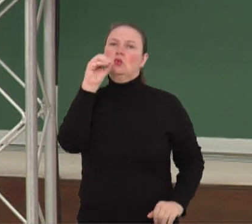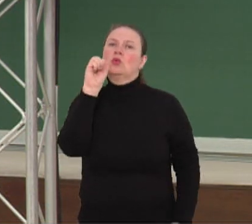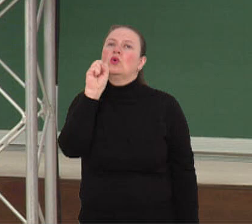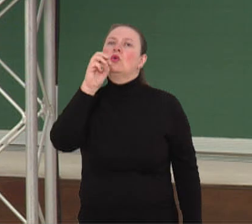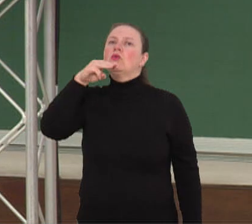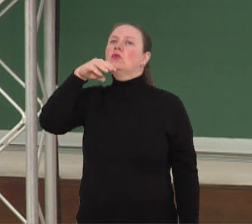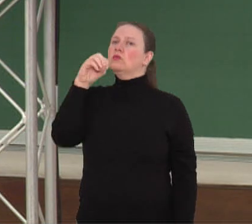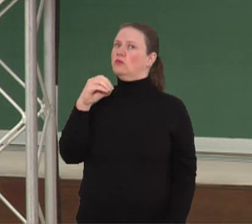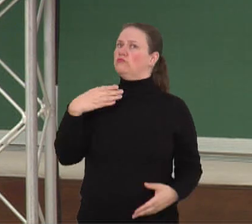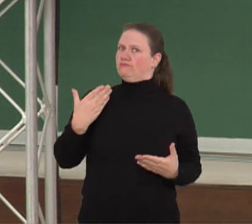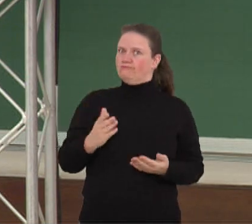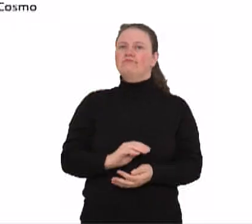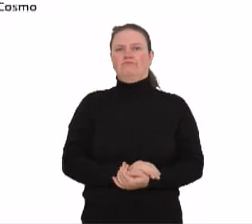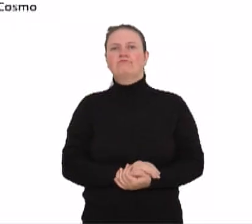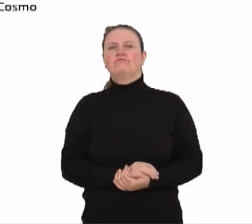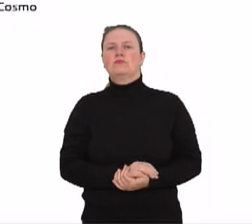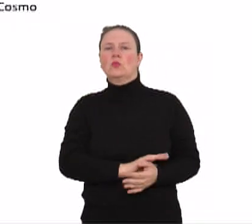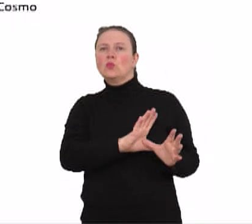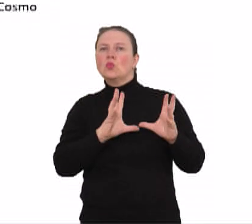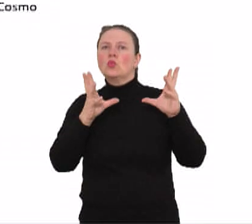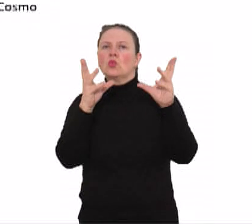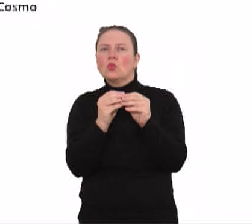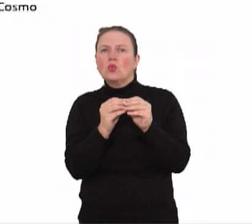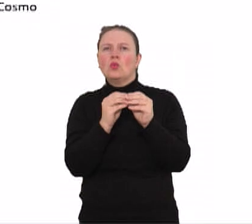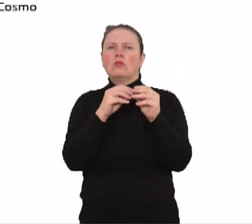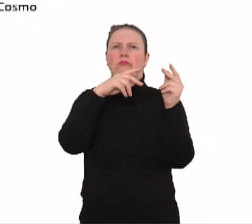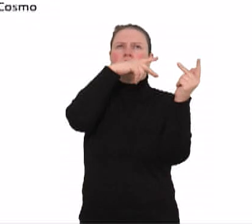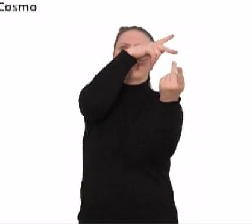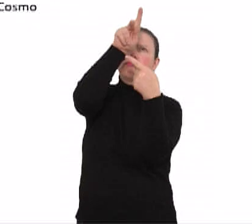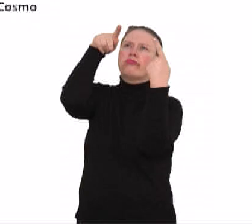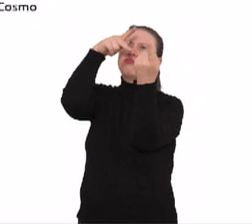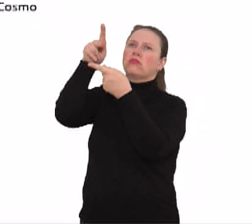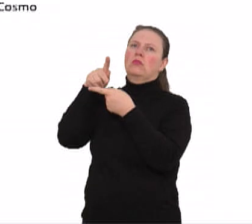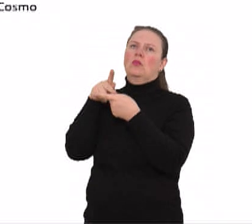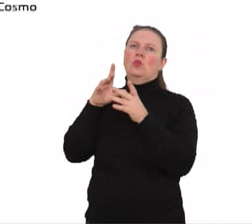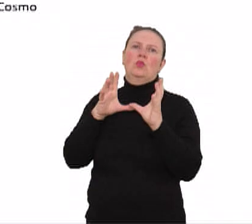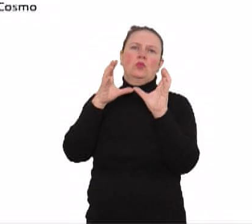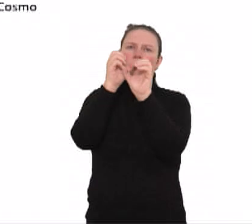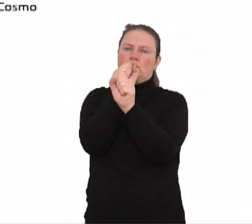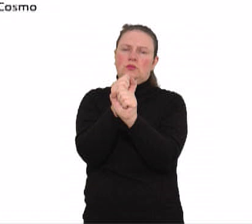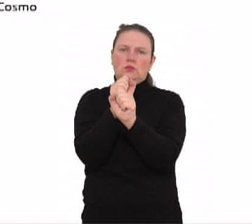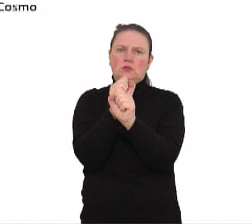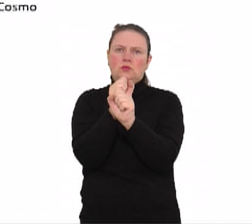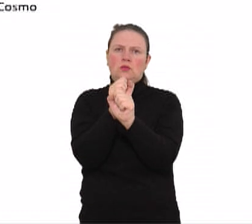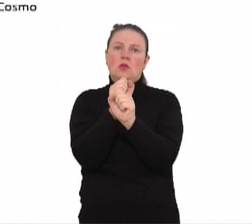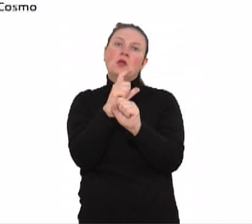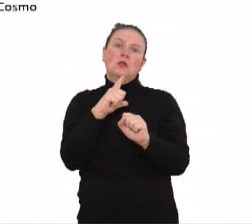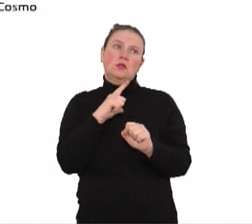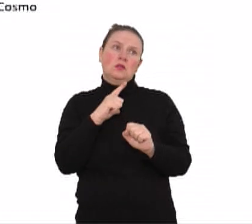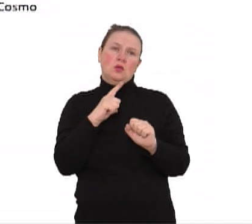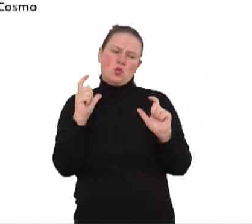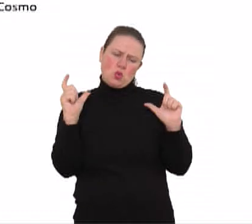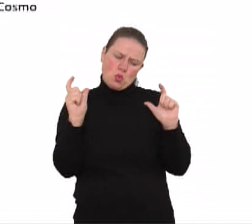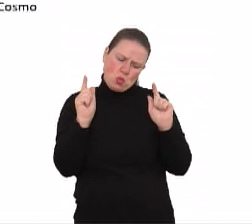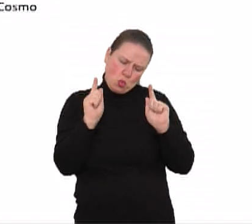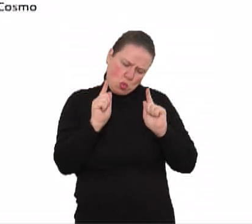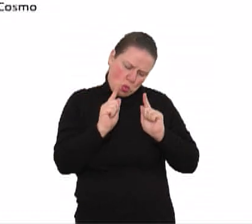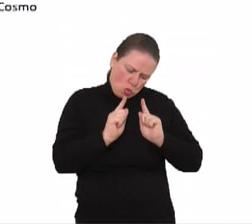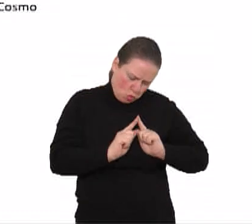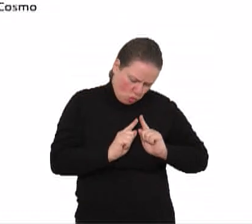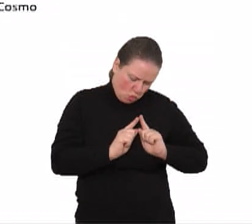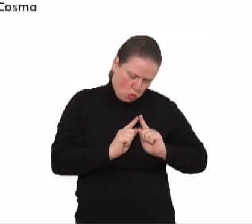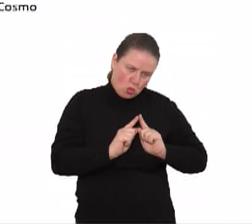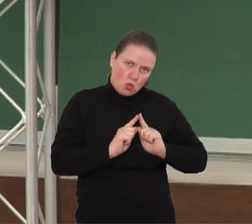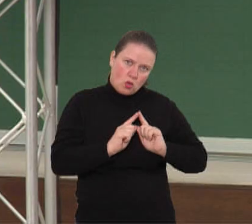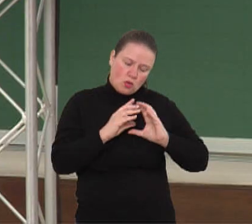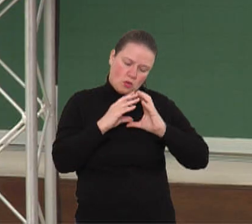cosmo. Certo? Toda a estrutura universal em sua totalidade, desde o microcosmo, uma célula é um microcosmo,